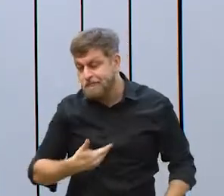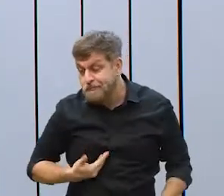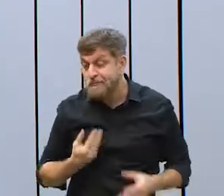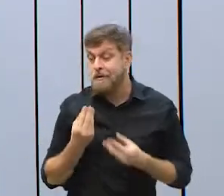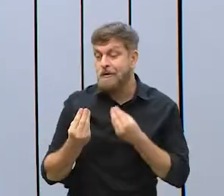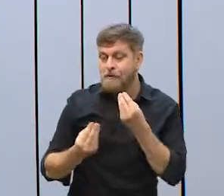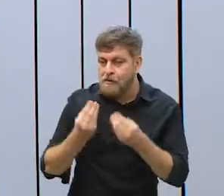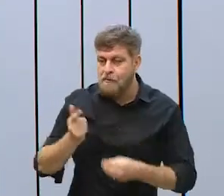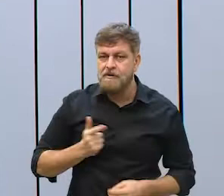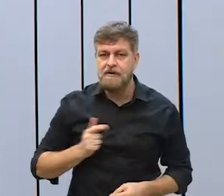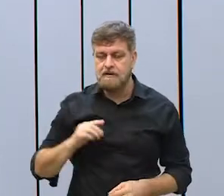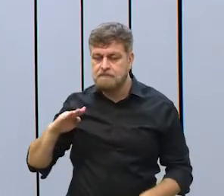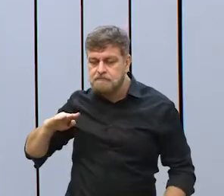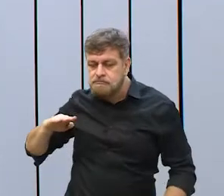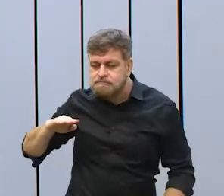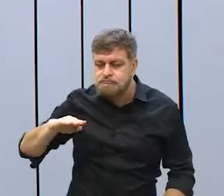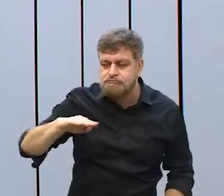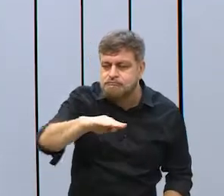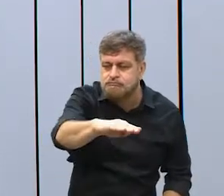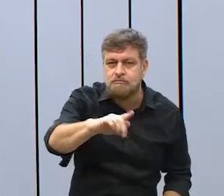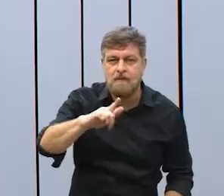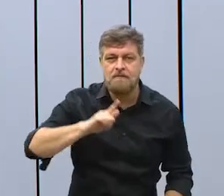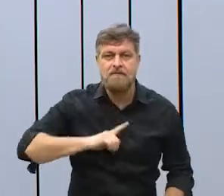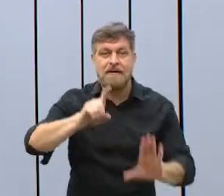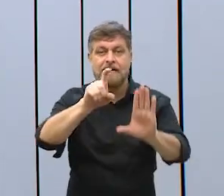que a logística vai ficar